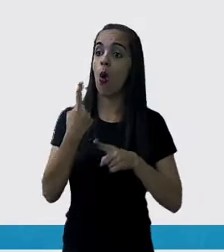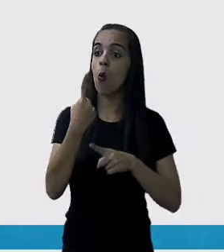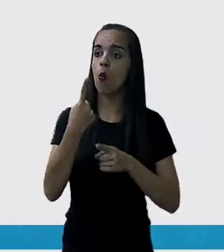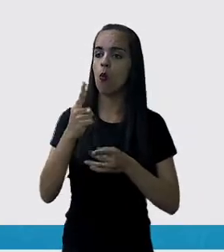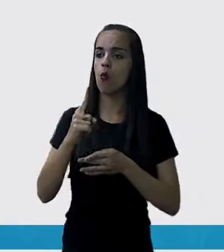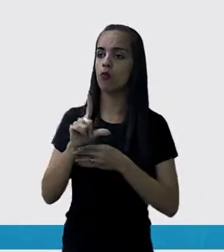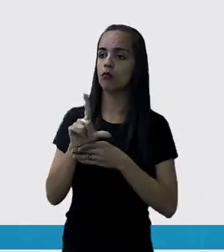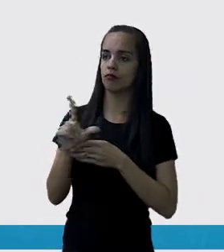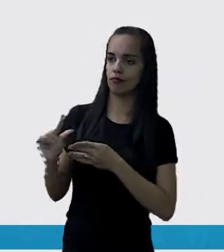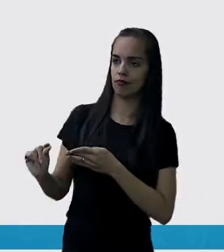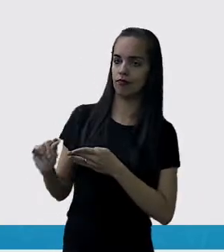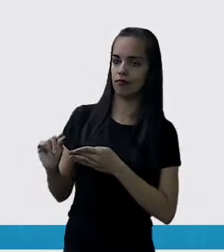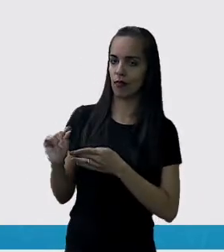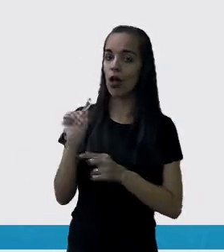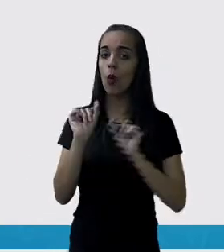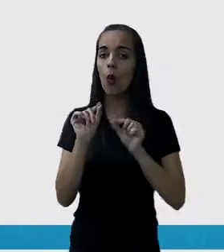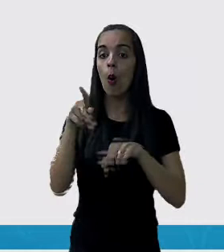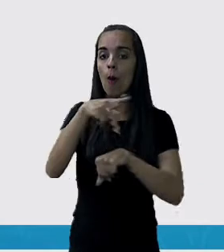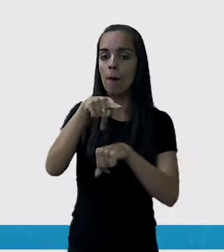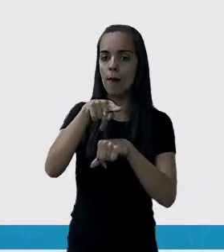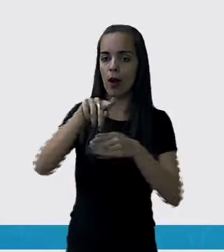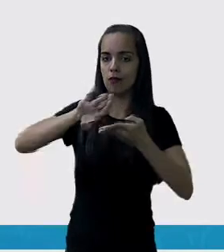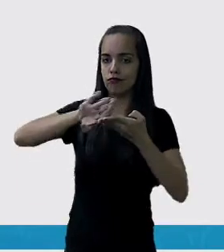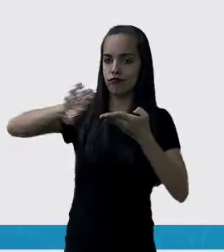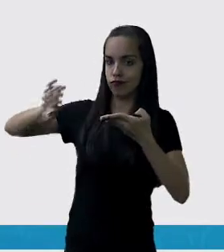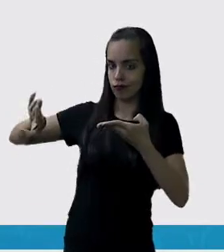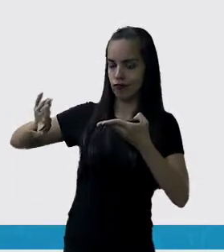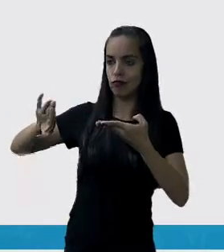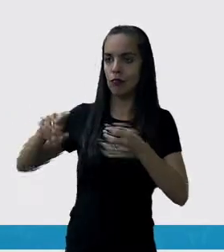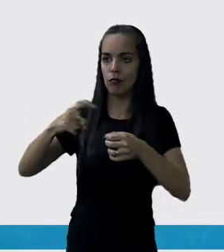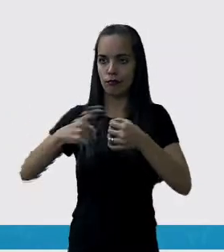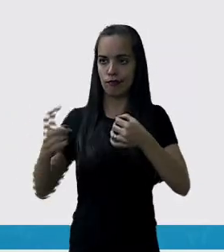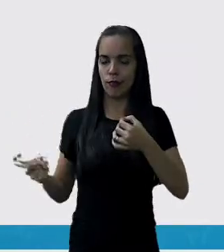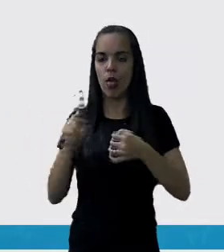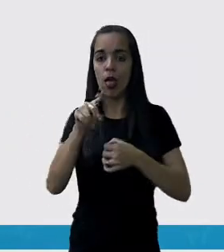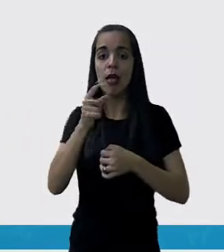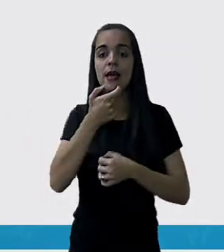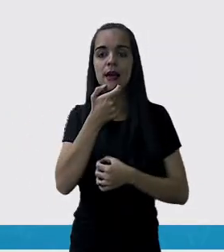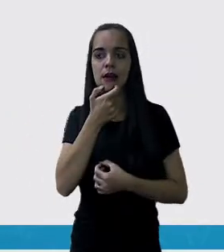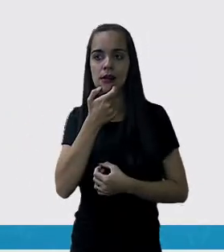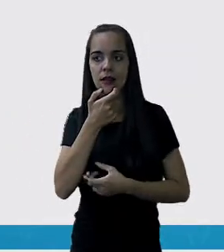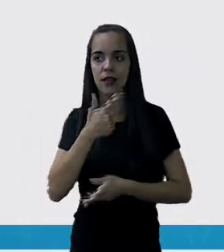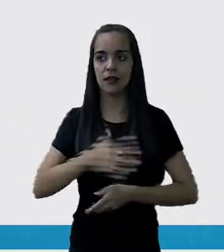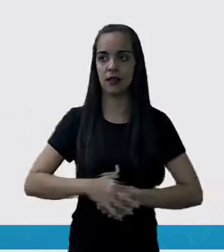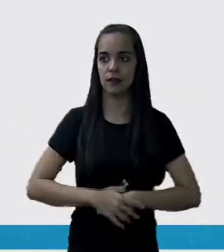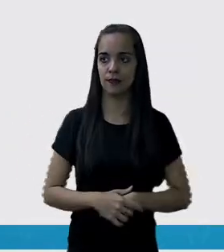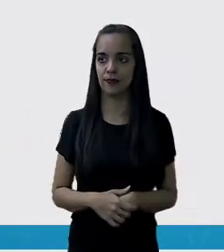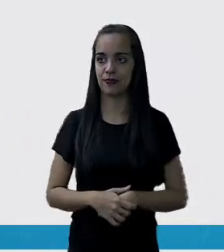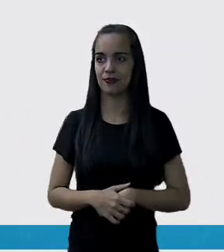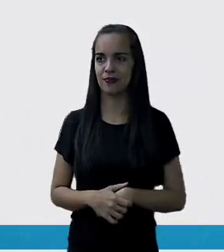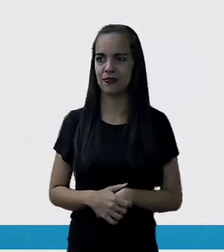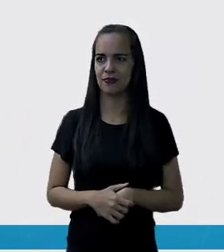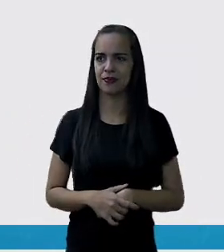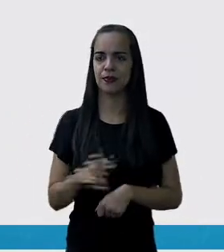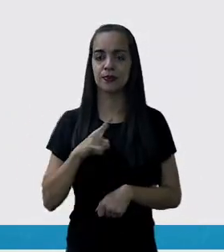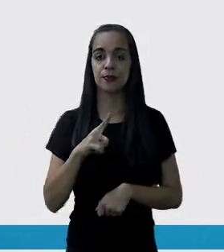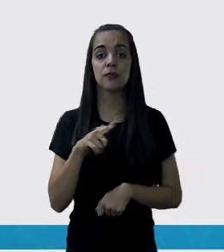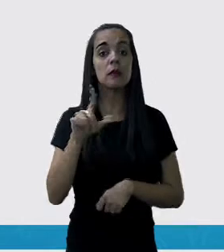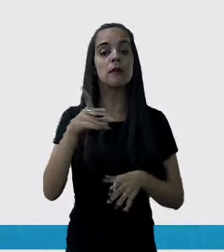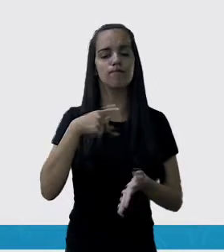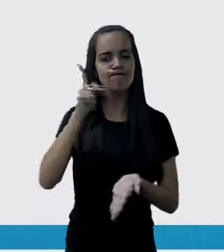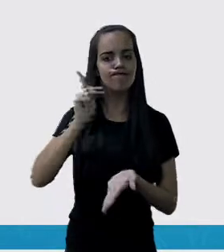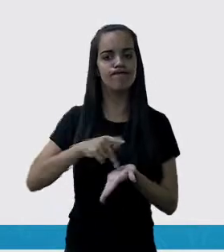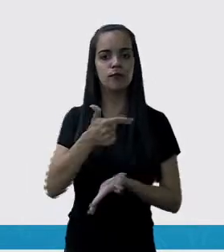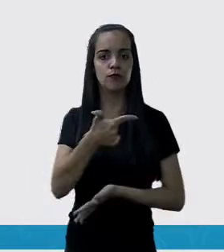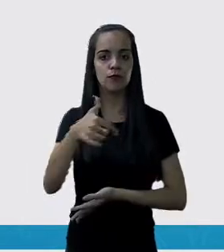a Inglaterra, ou a Grã-Bretanha, o Reino Unido, ok? Então, os 28